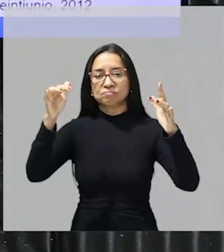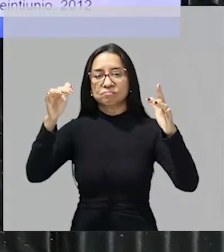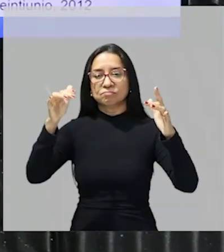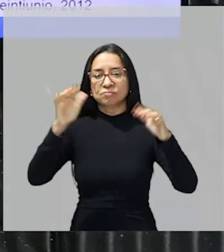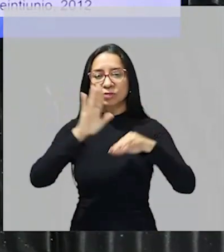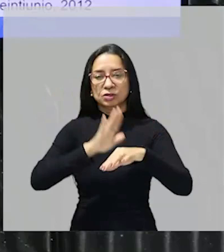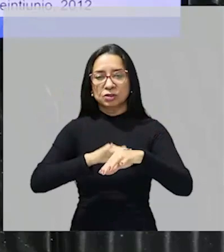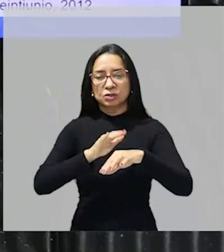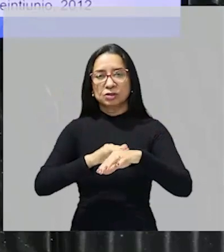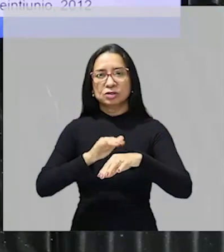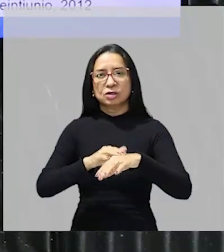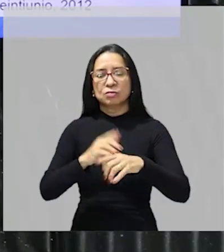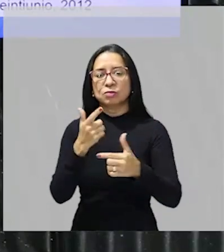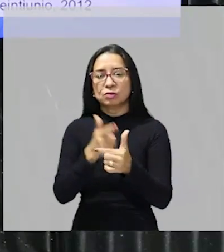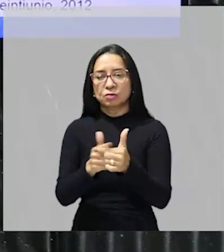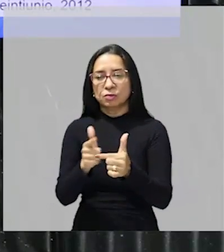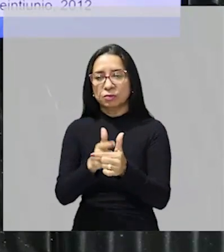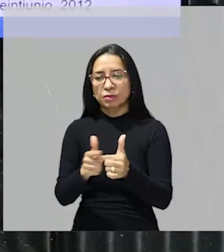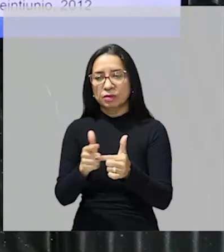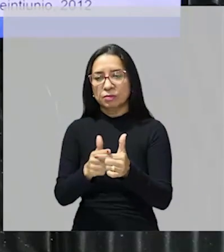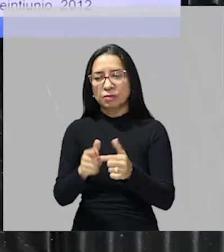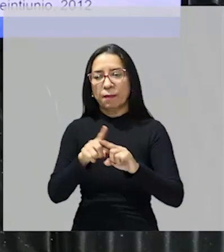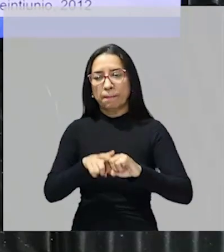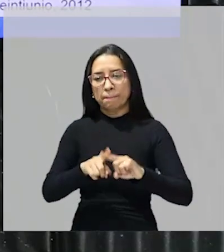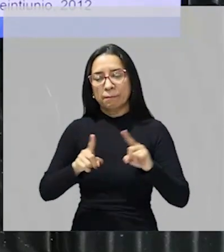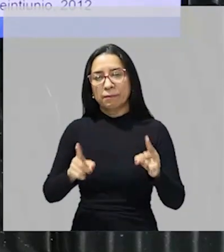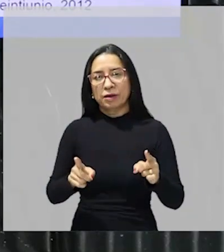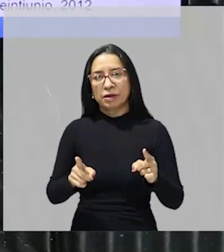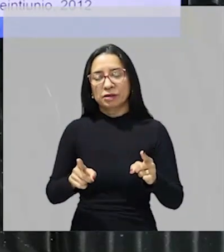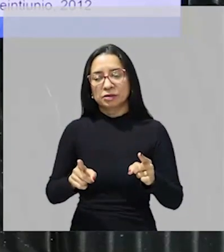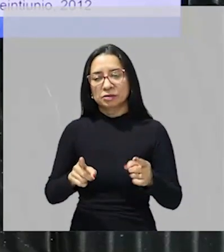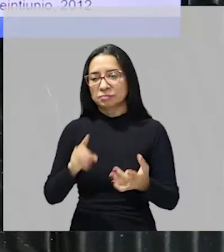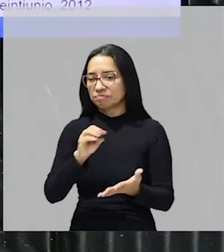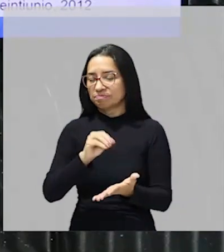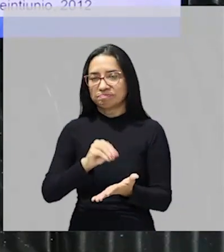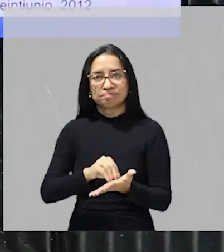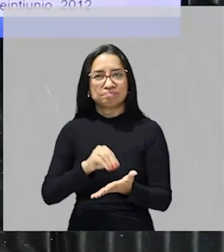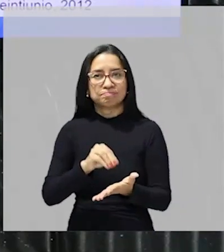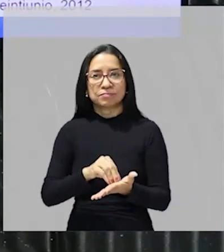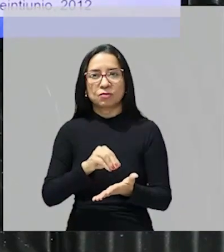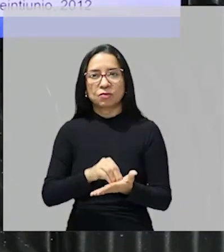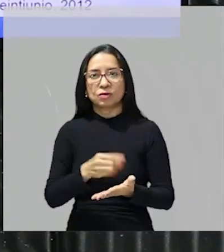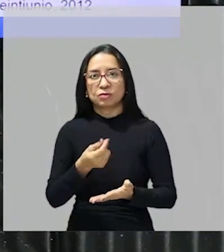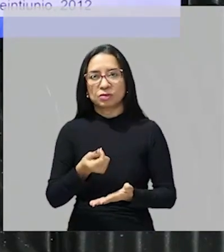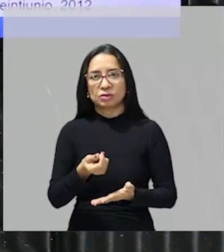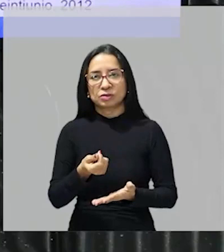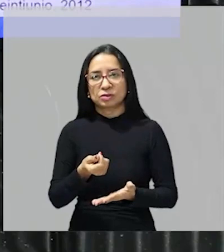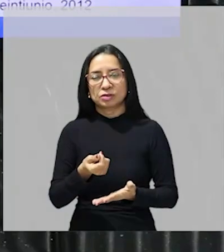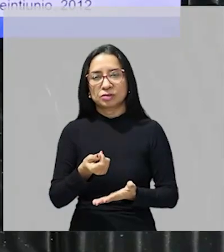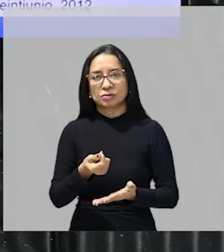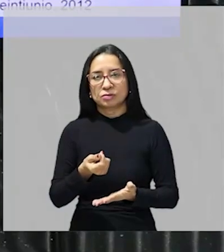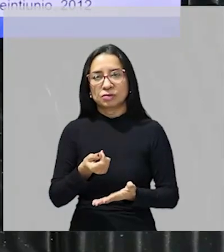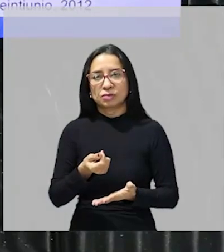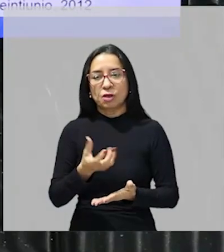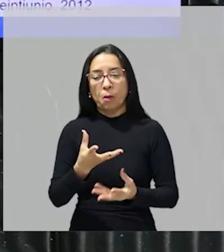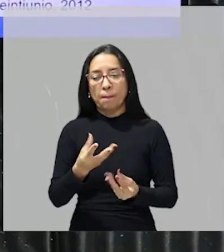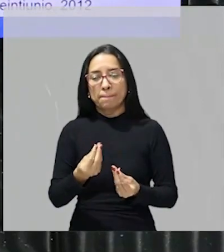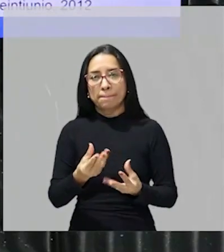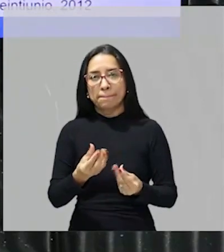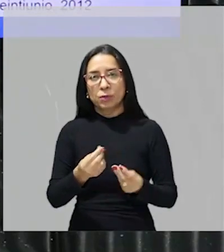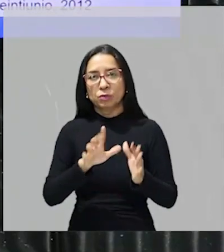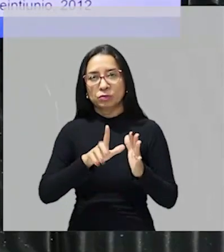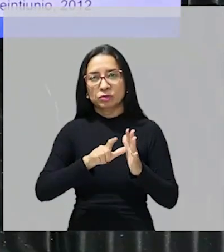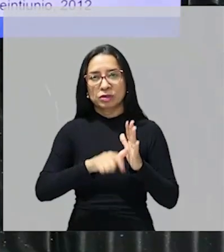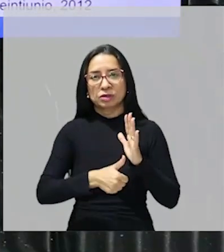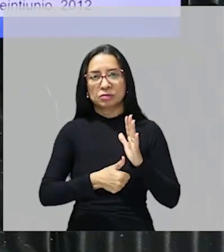Chamam de crise, mas não falta dinheiro, sobram ladrões. Olha só